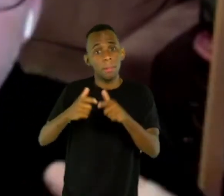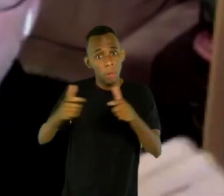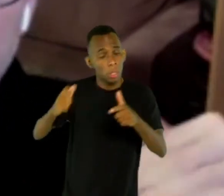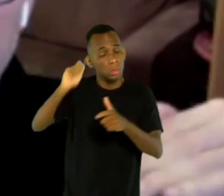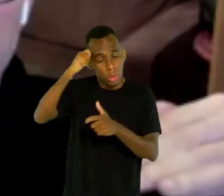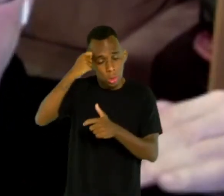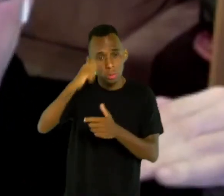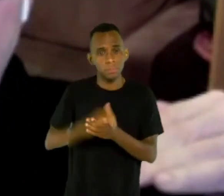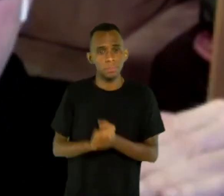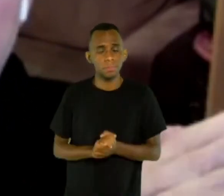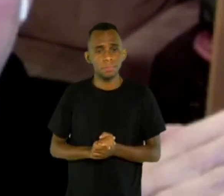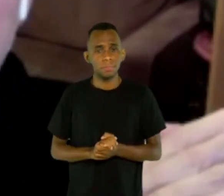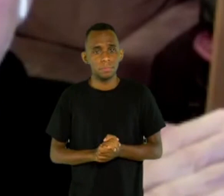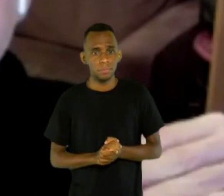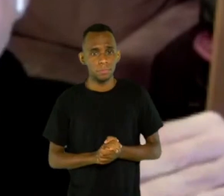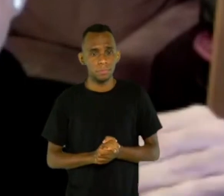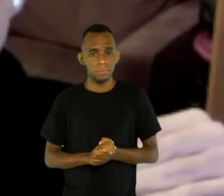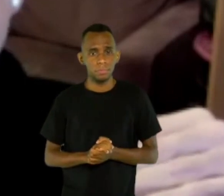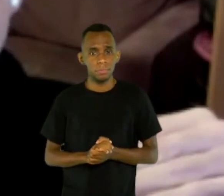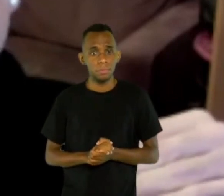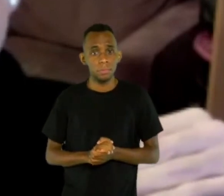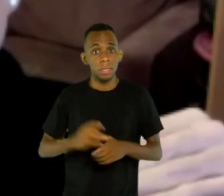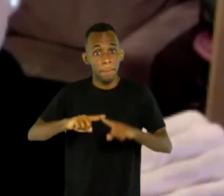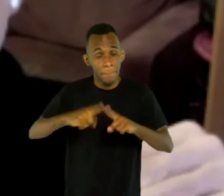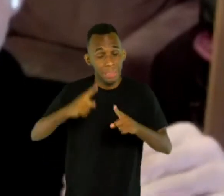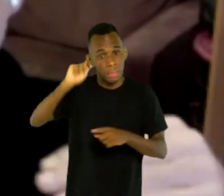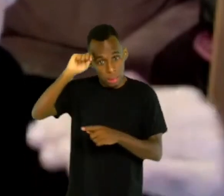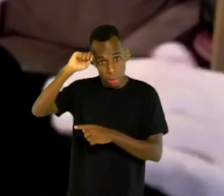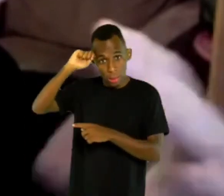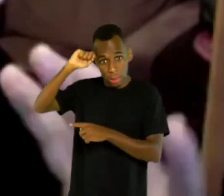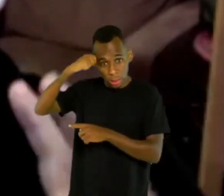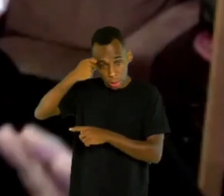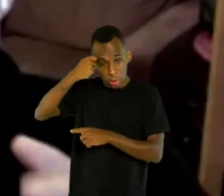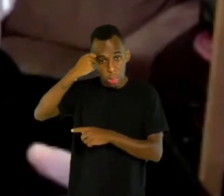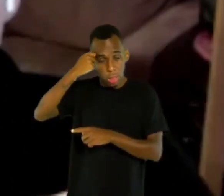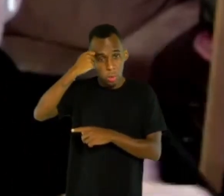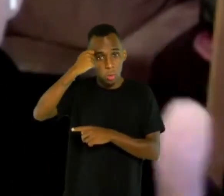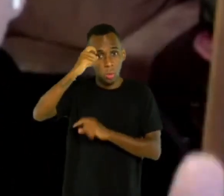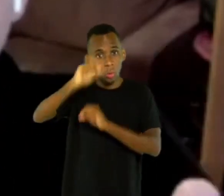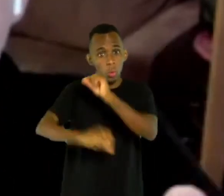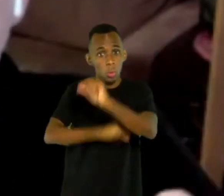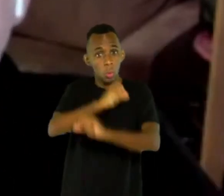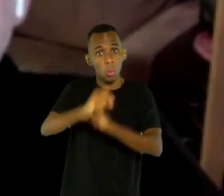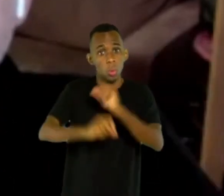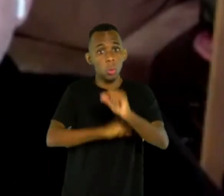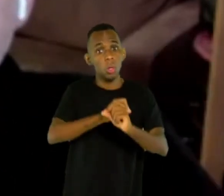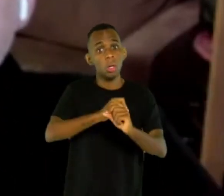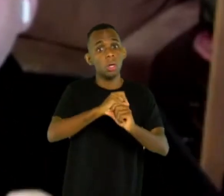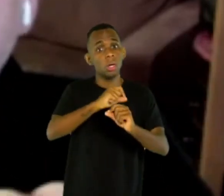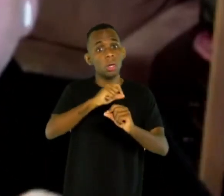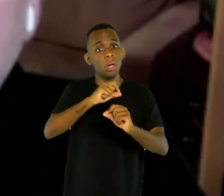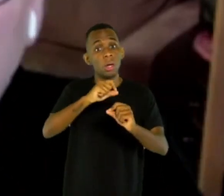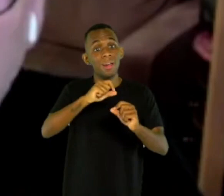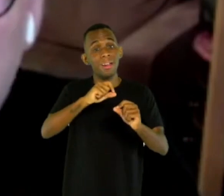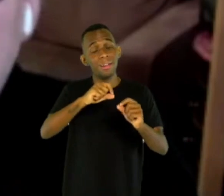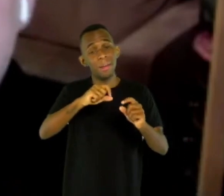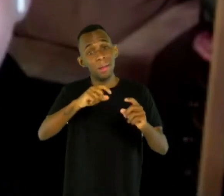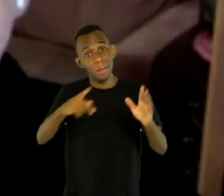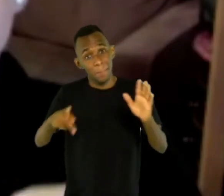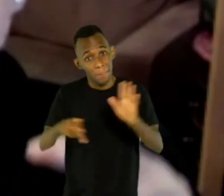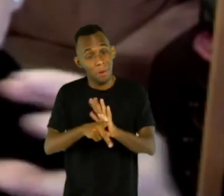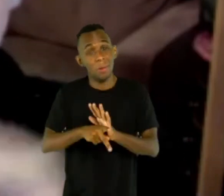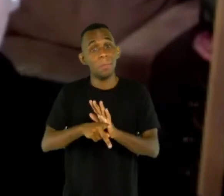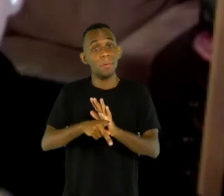mas ele era um negro daquele tipo já filho da mobilidade social